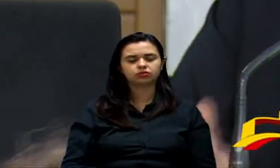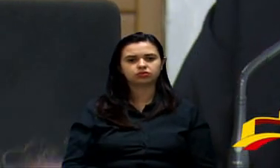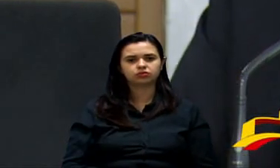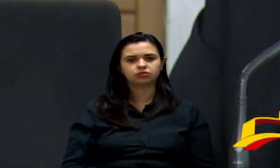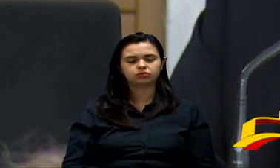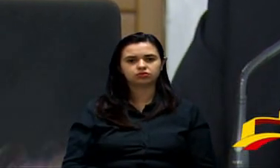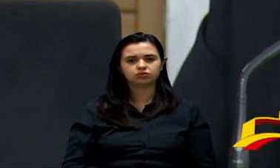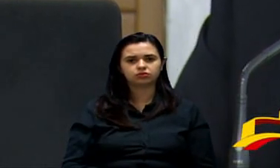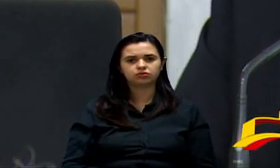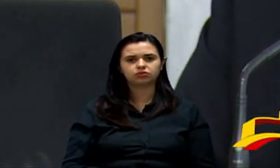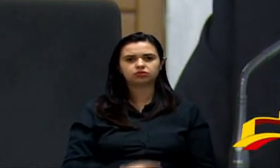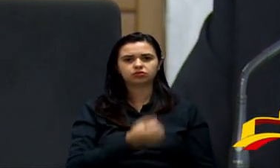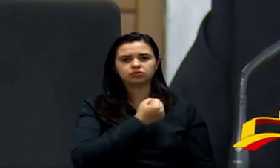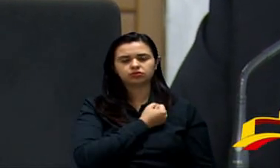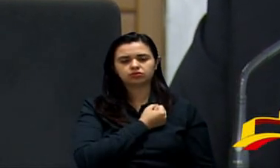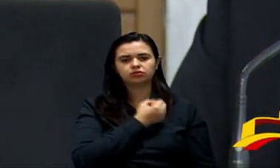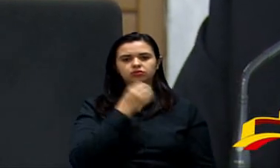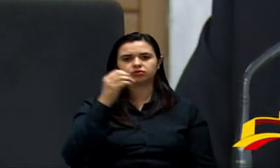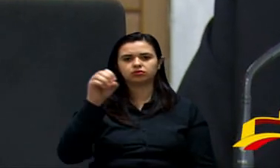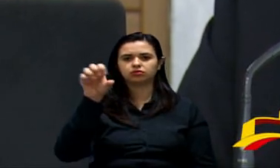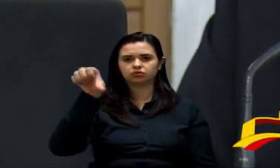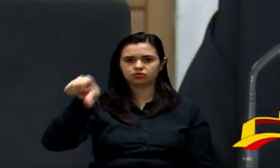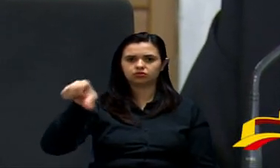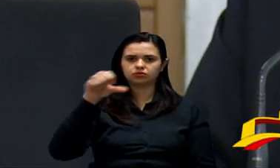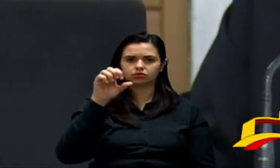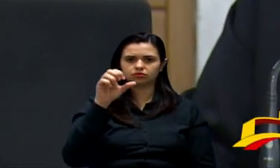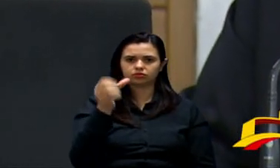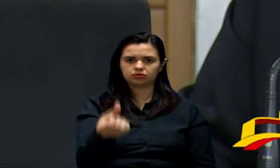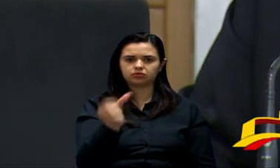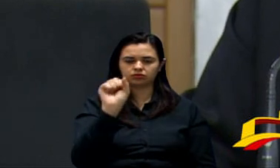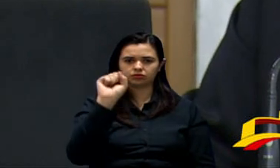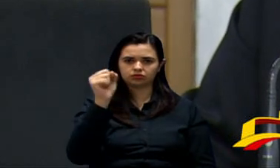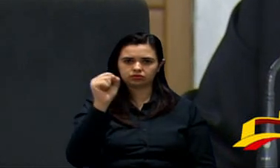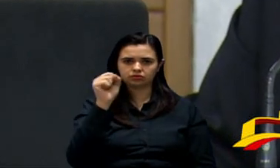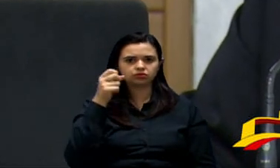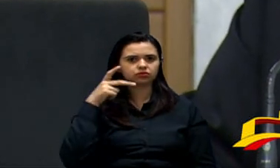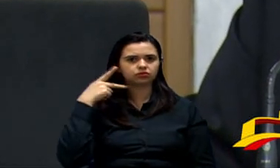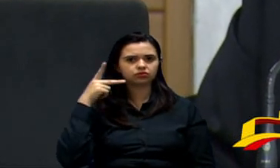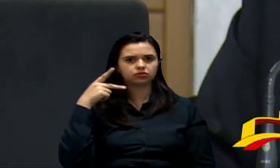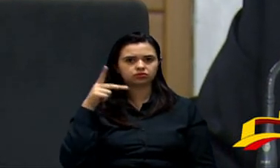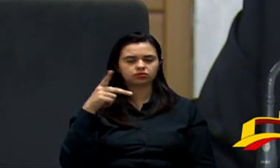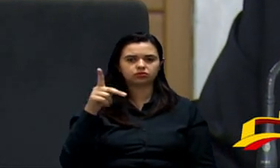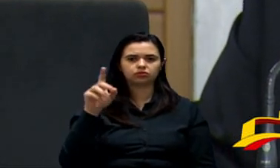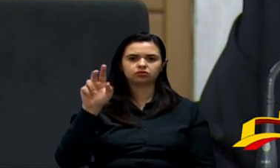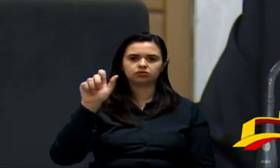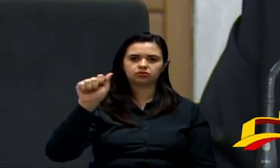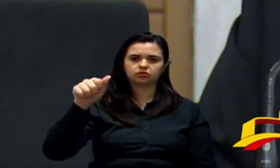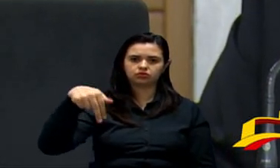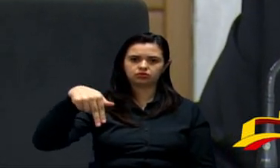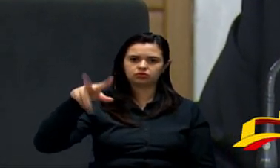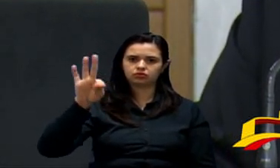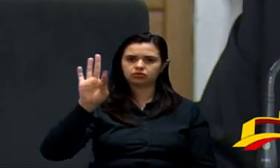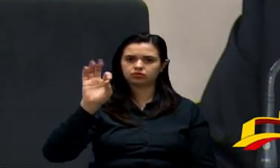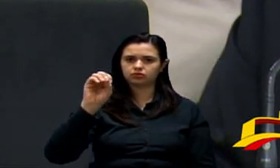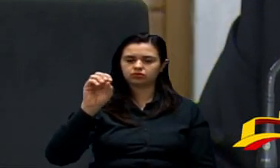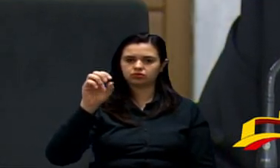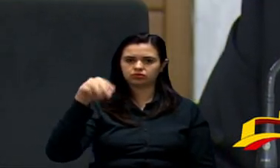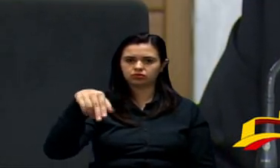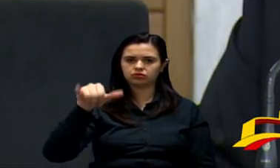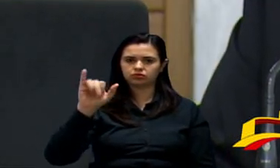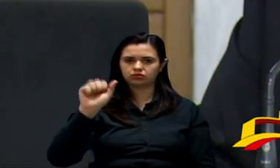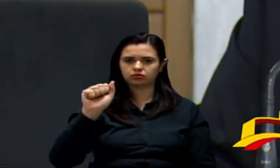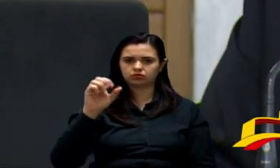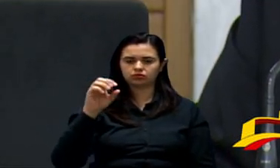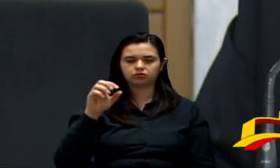O próximo projeto é o 0968-2022, do vereador Antônio Carlos Silvano, Zé Nenê, solicitando do Executivo informações